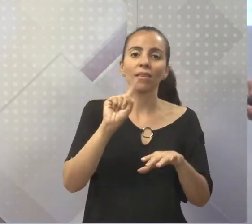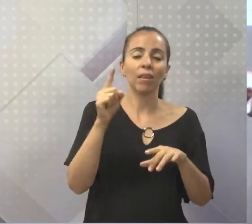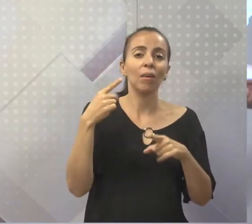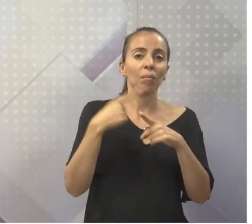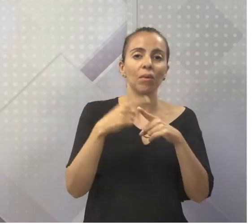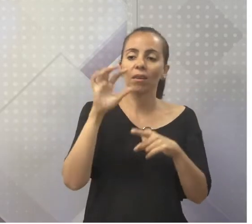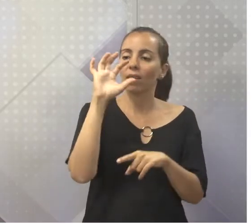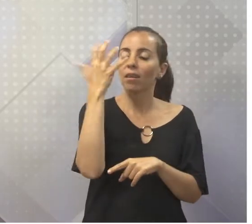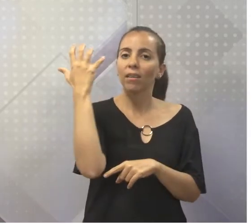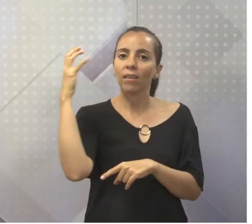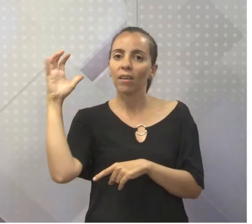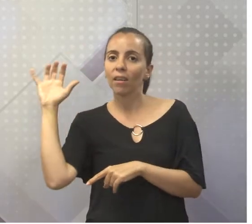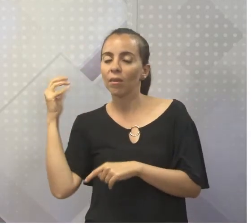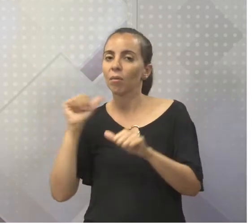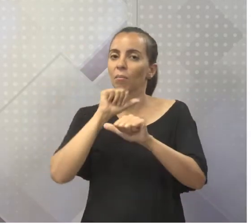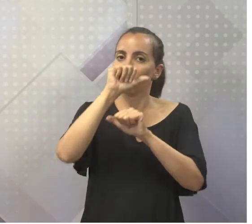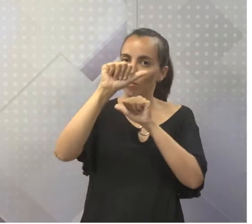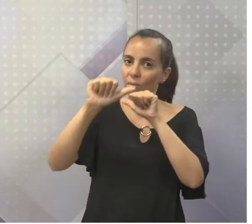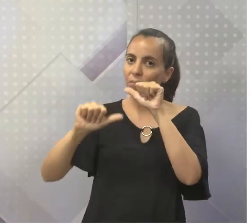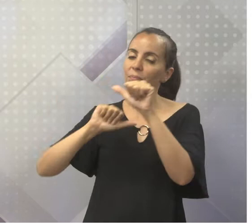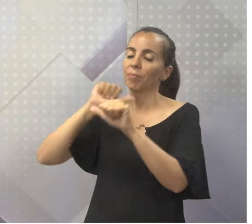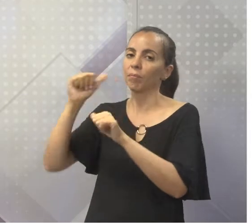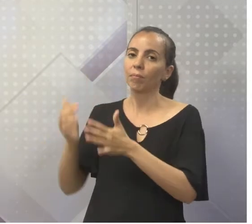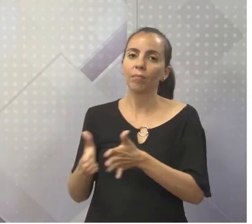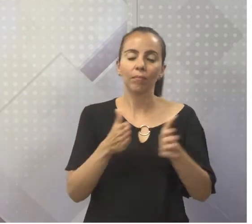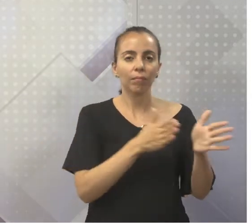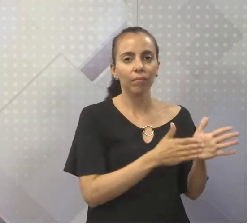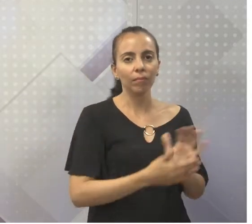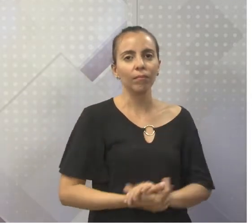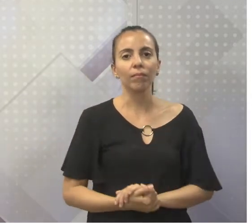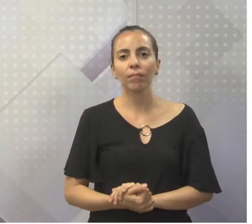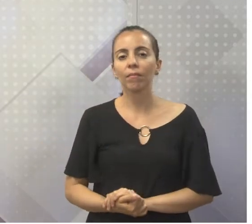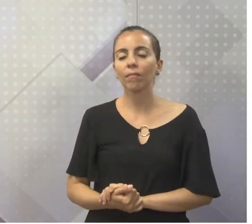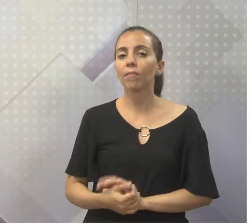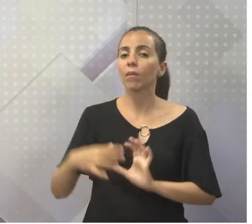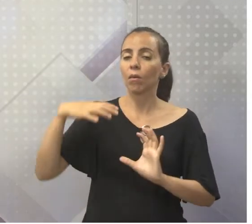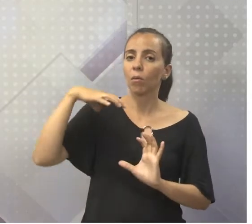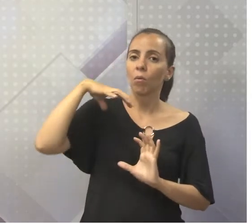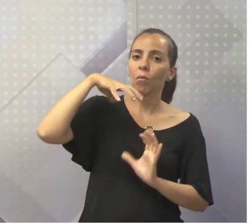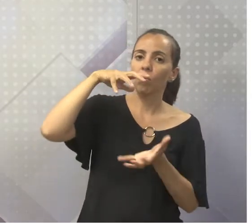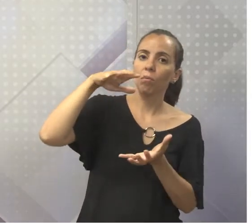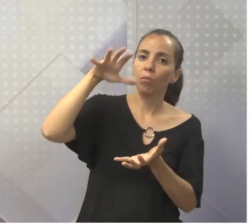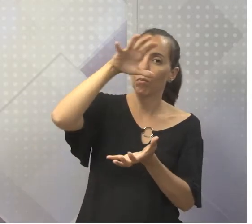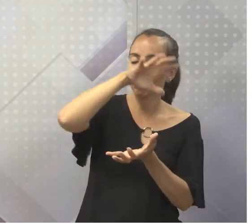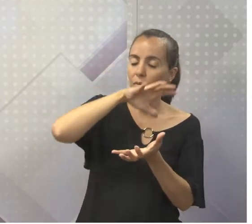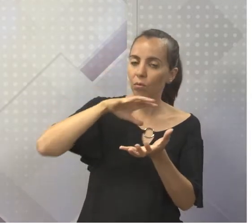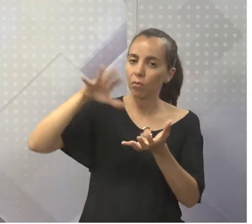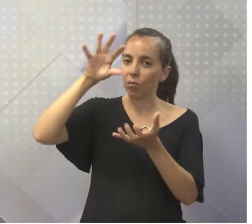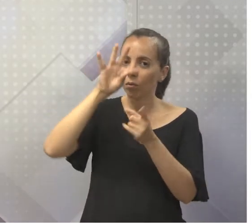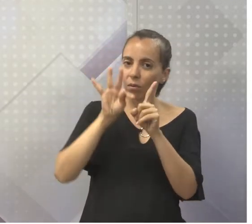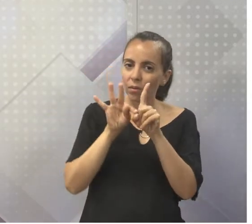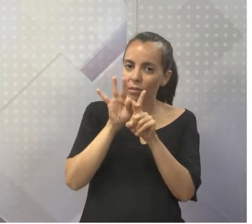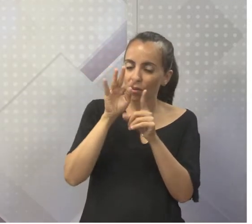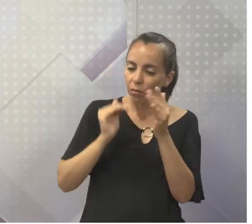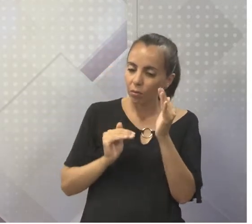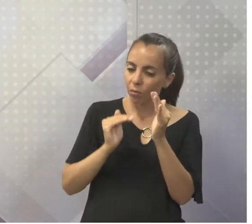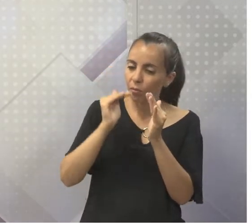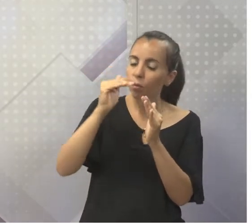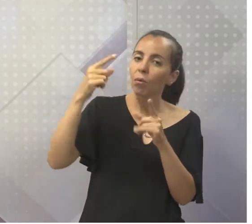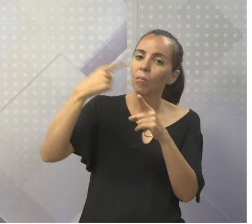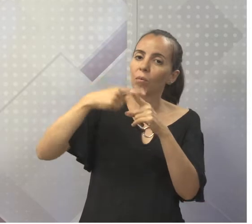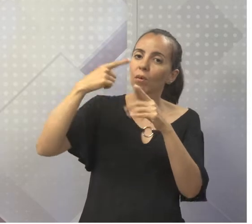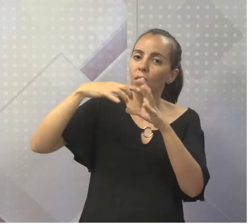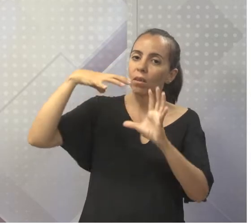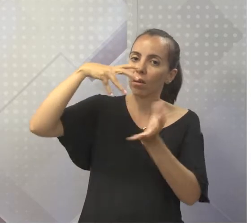climáticas o efeito estufa é o processo no qual a luz solar atravessa atmosfera em